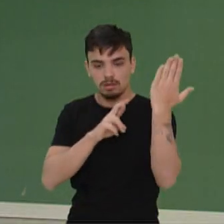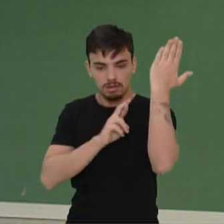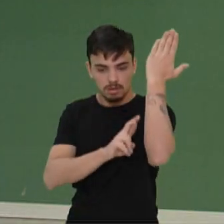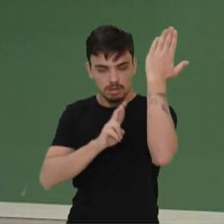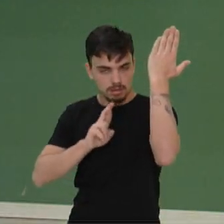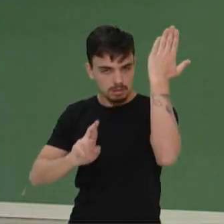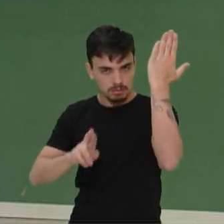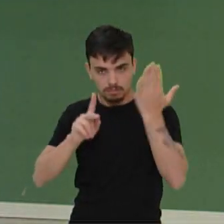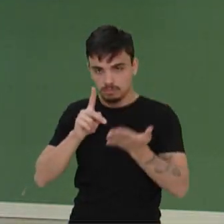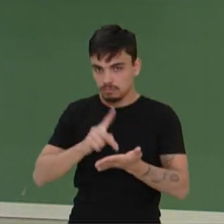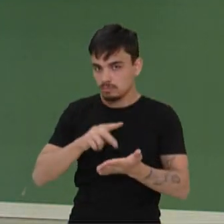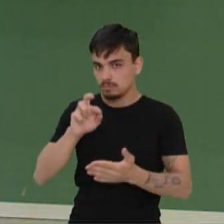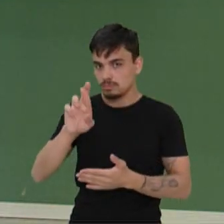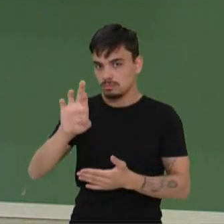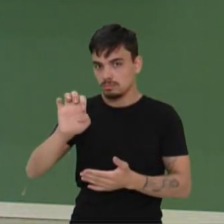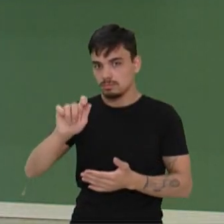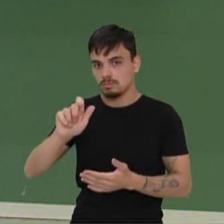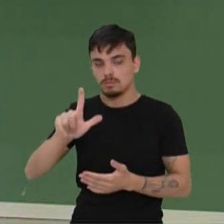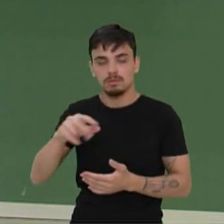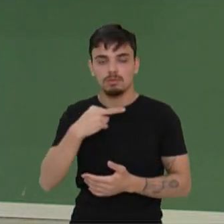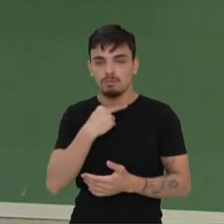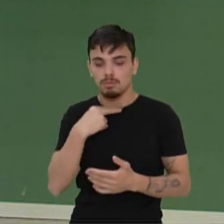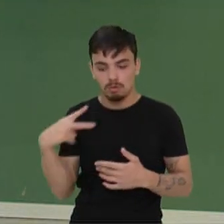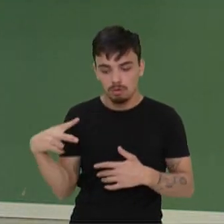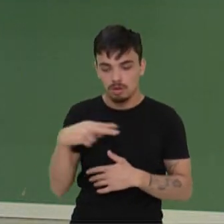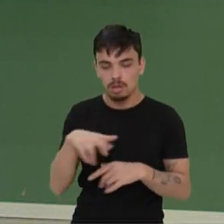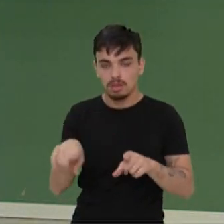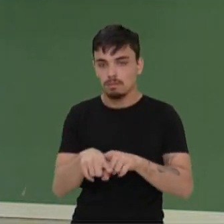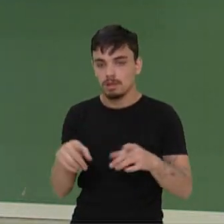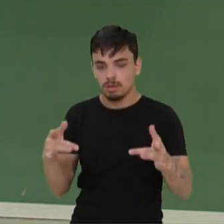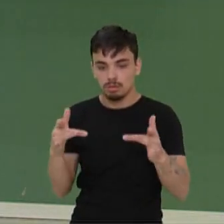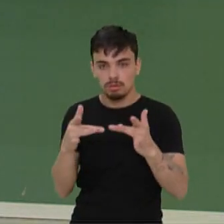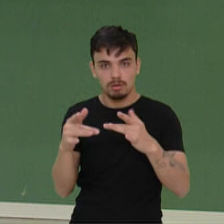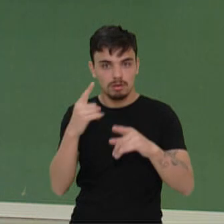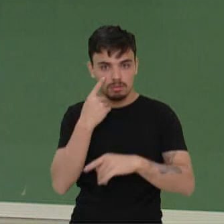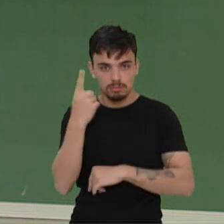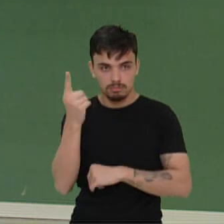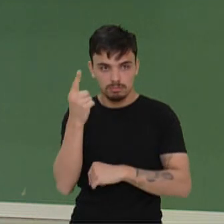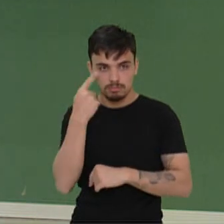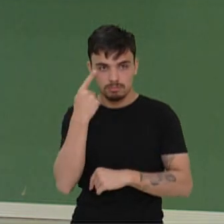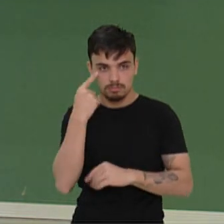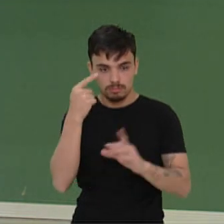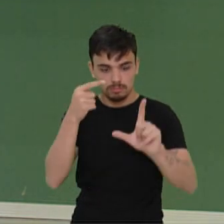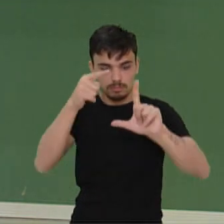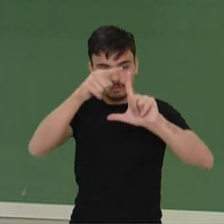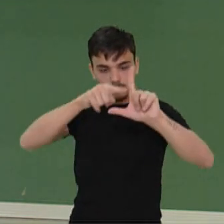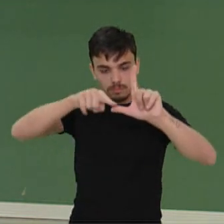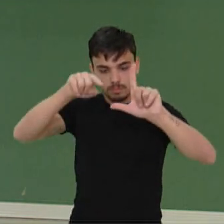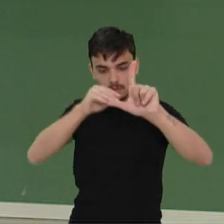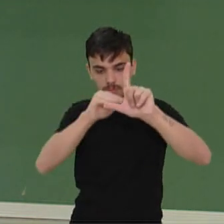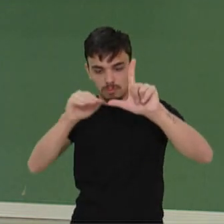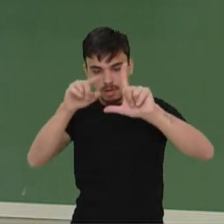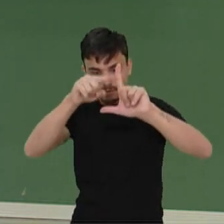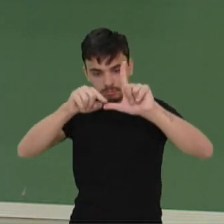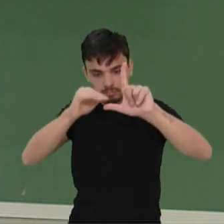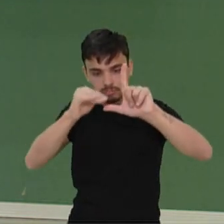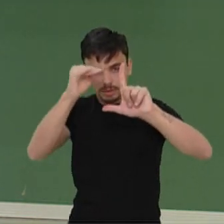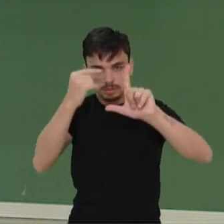raiz, não pode cortar e nem tocar o eixo X. Perceba que o gráfico está todo acima do eixo X. Beleza?